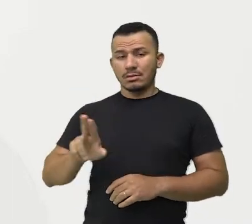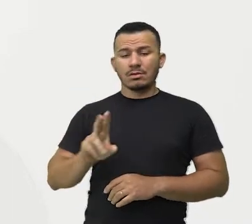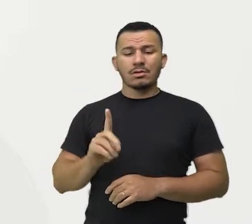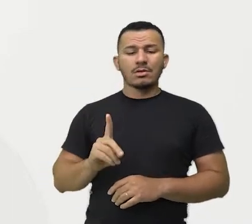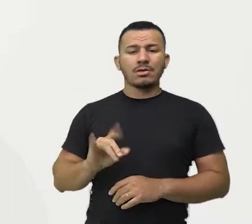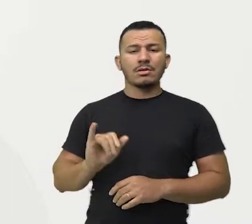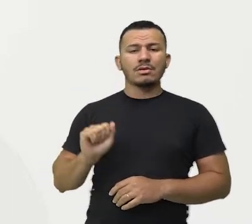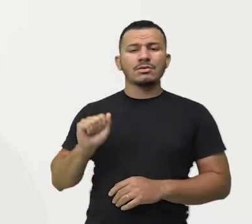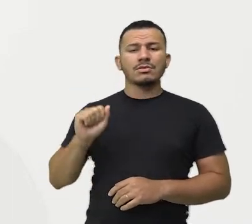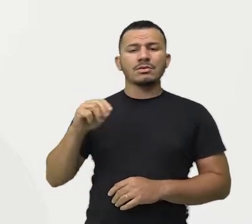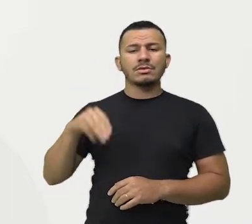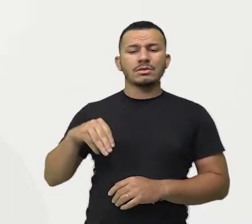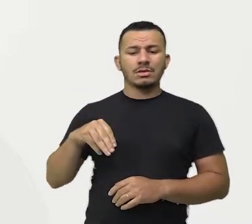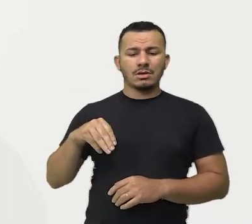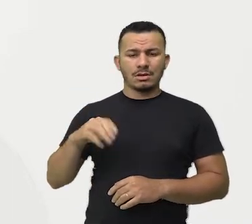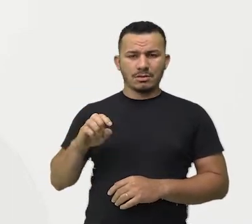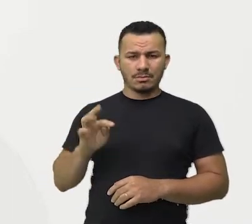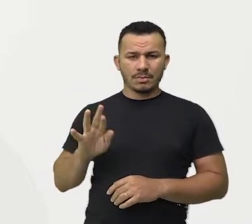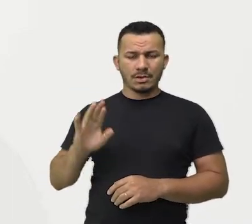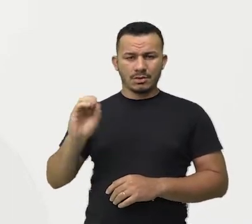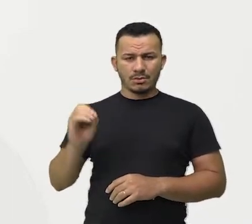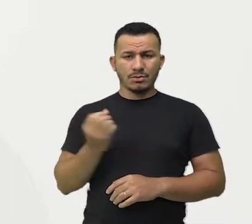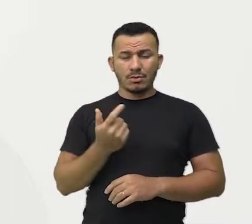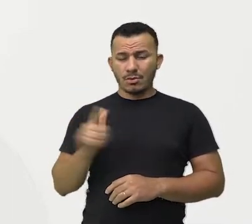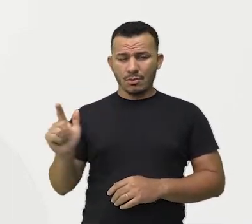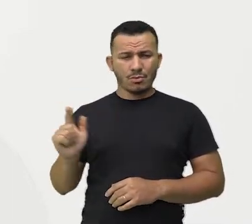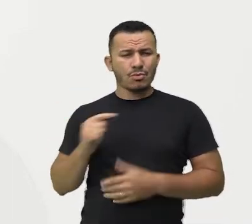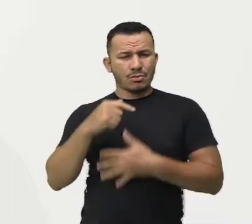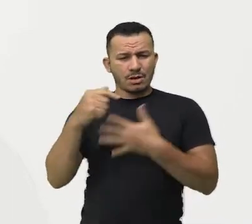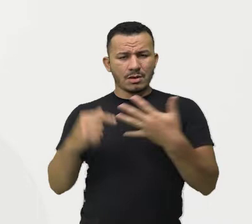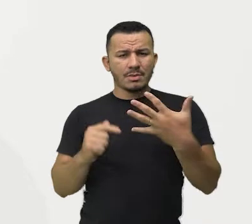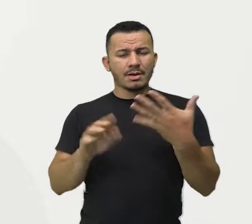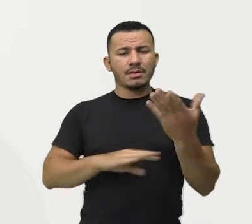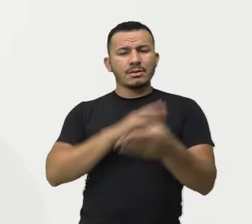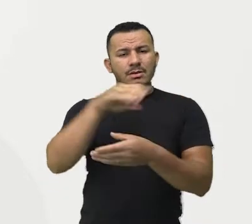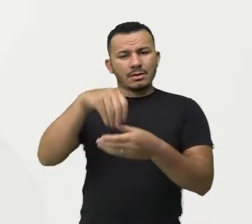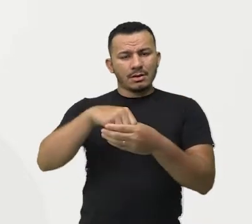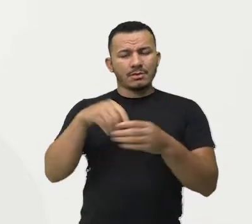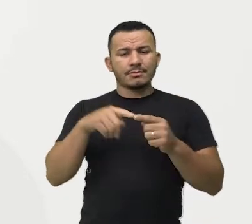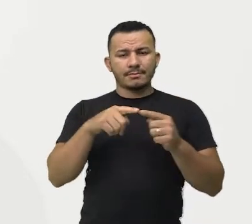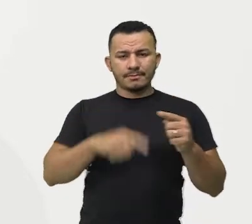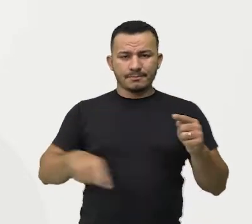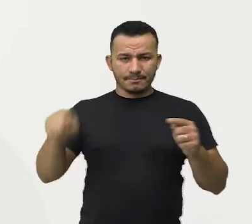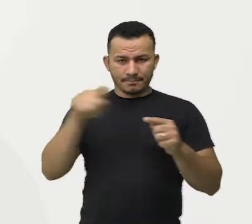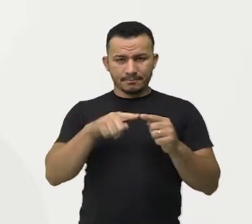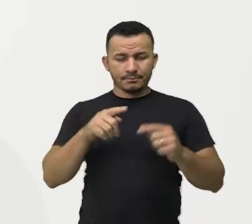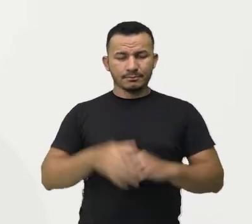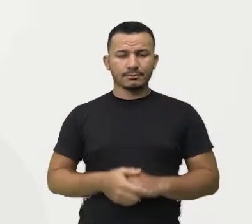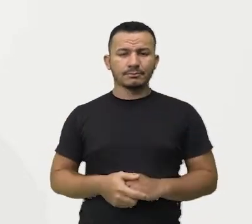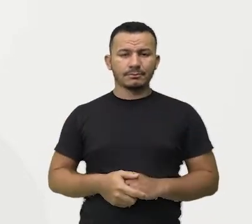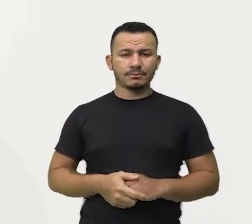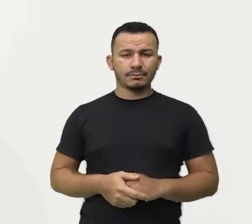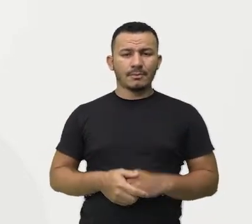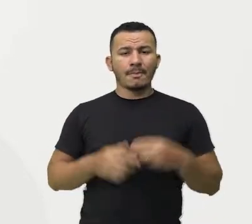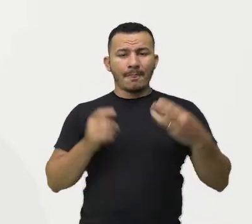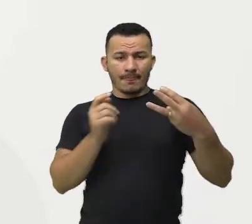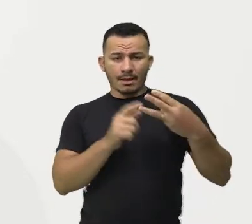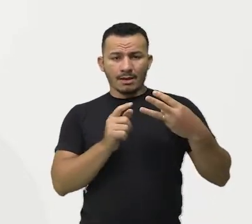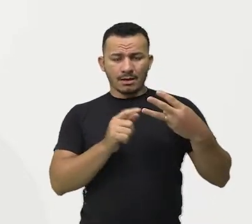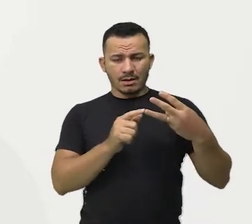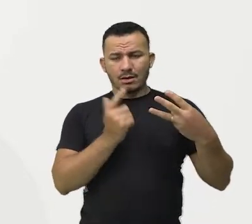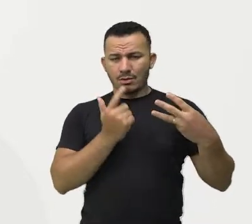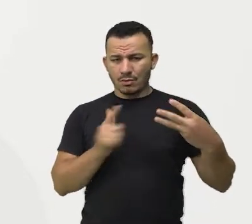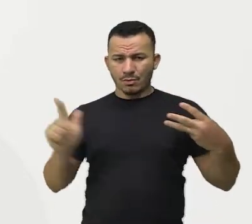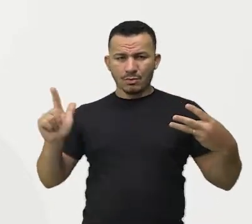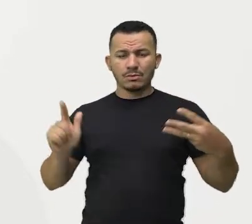chamamos de diâmetro. Esse aqui é um outro elemento da circunferência, tá legal? E aí,